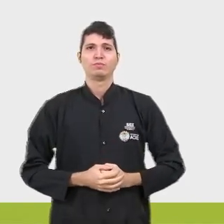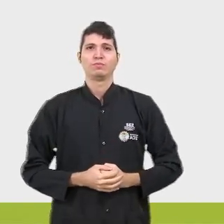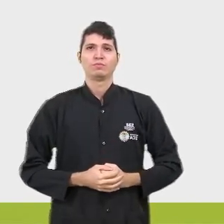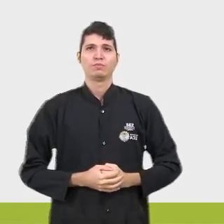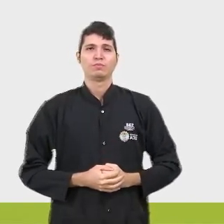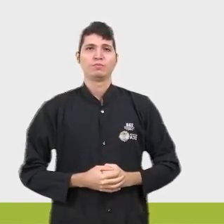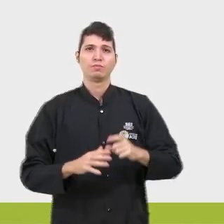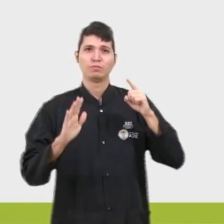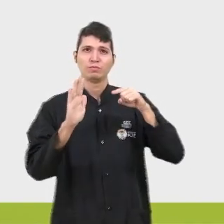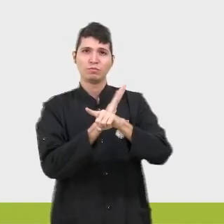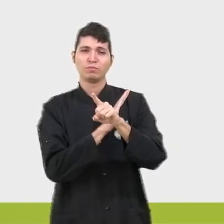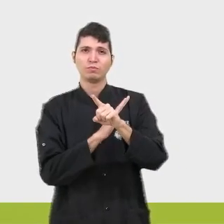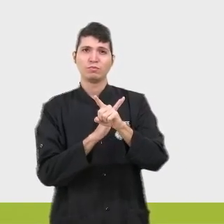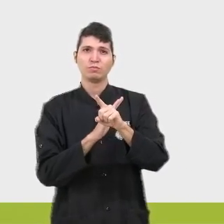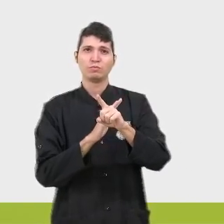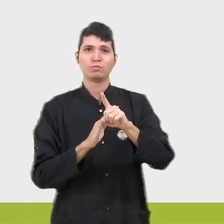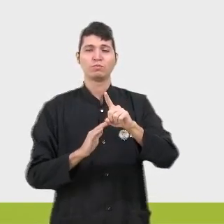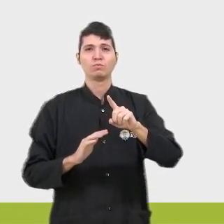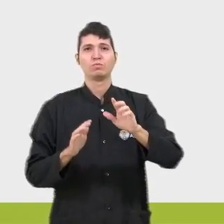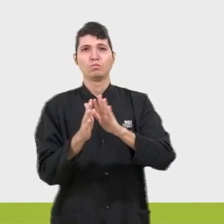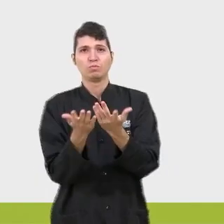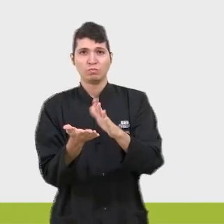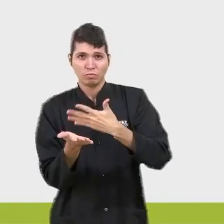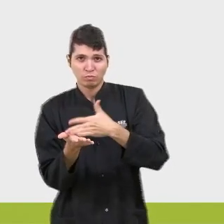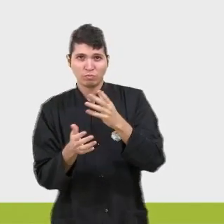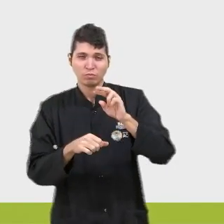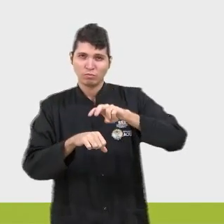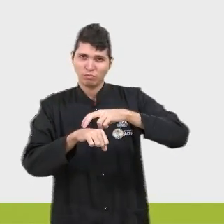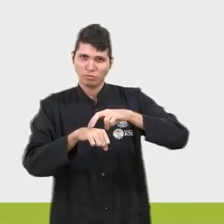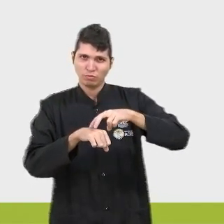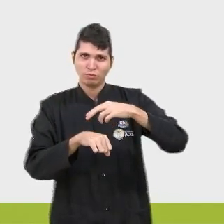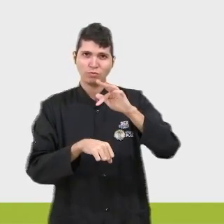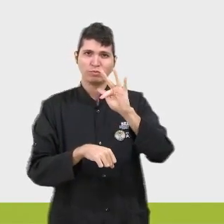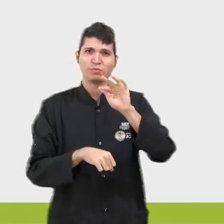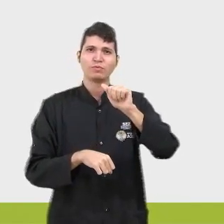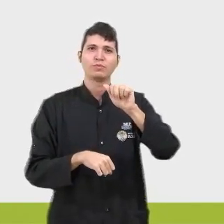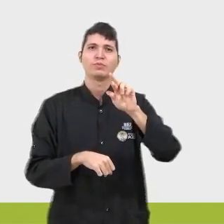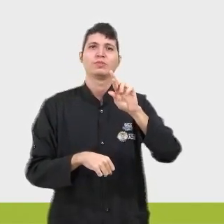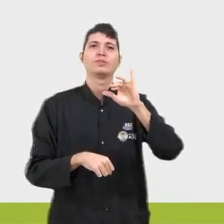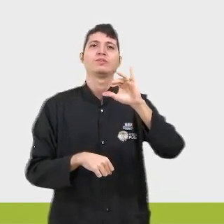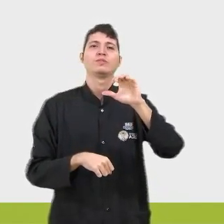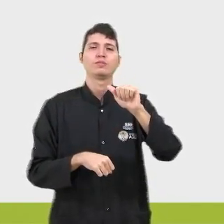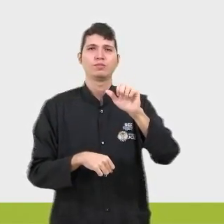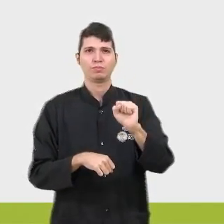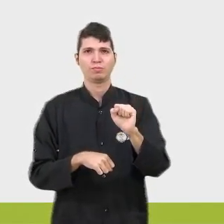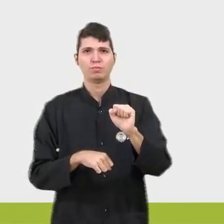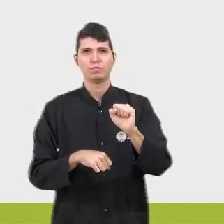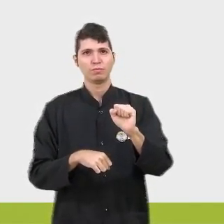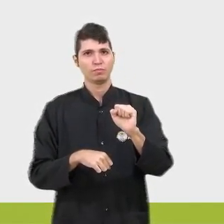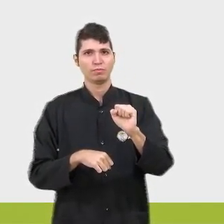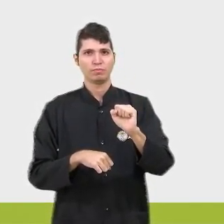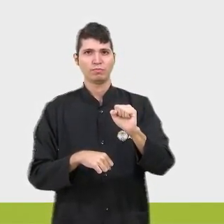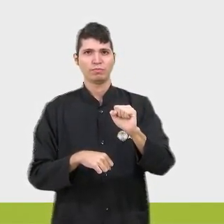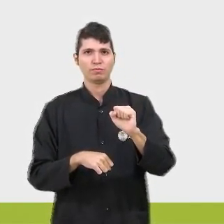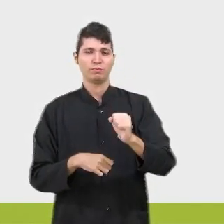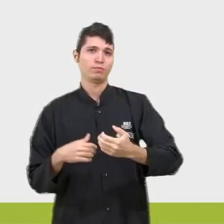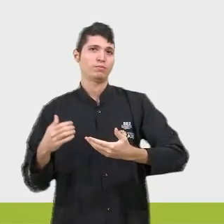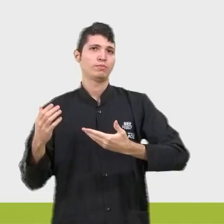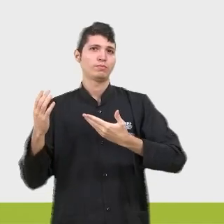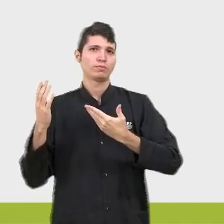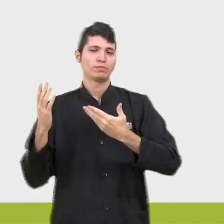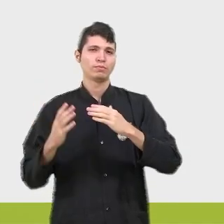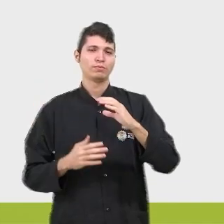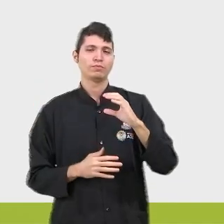Questão do nosso livrinho verde lá, Sistema Farias Brito, Resolva Enem 1, lá na parte de Ciências da